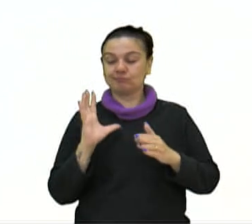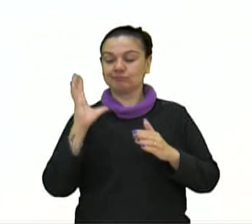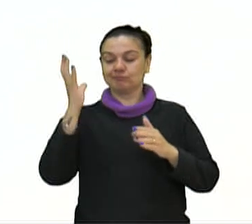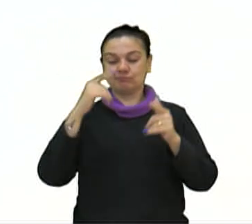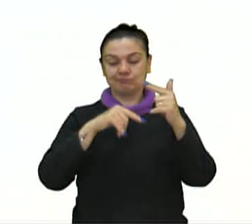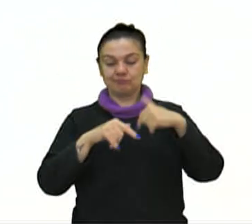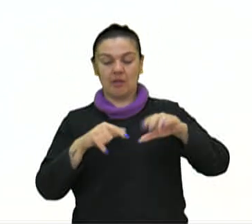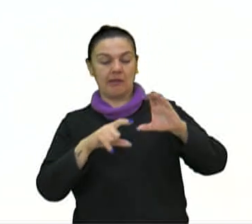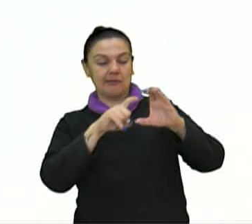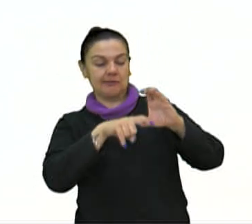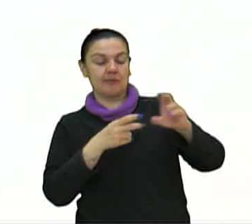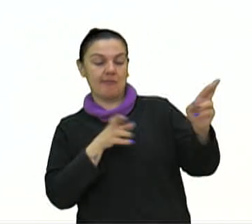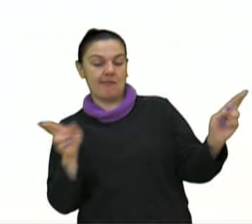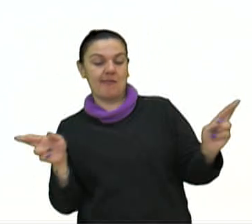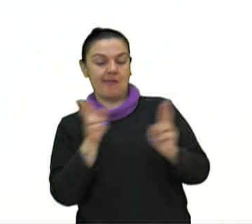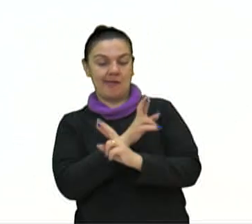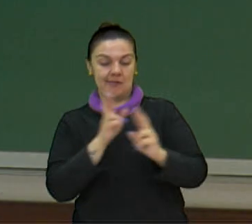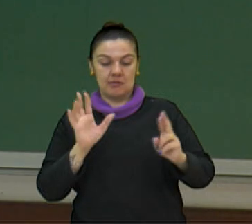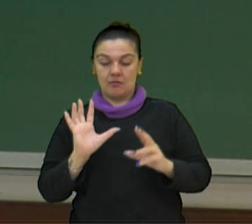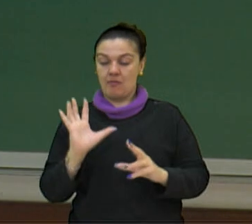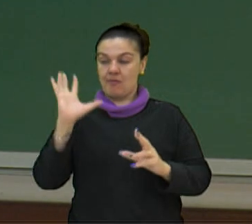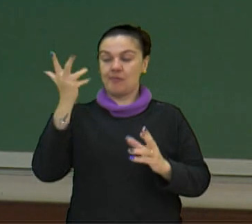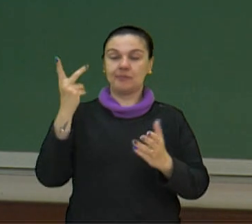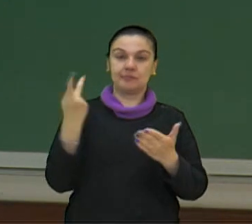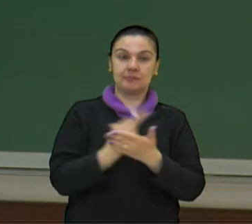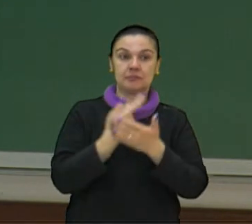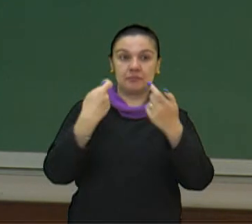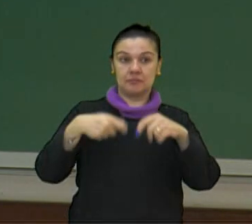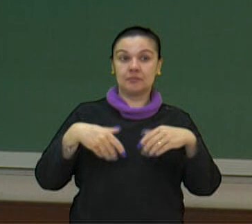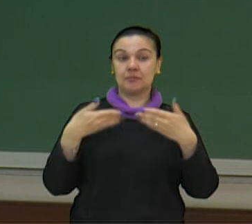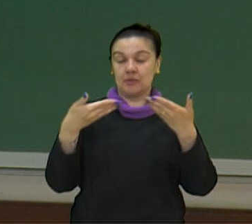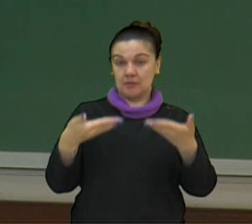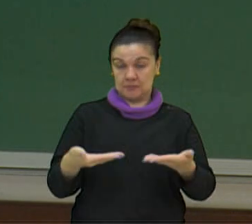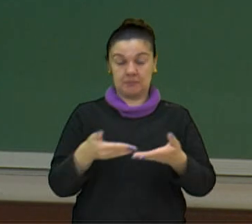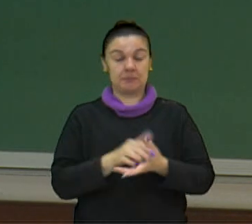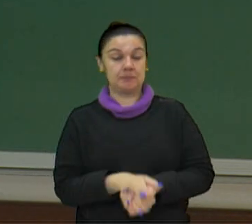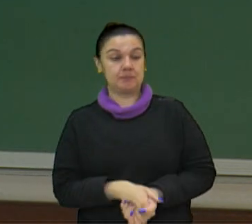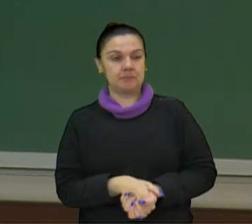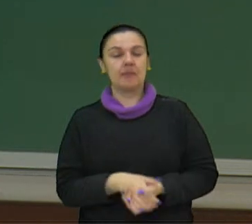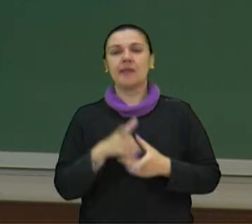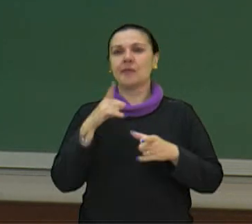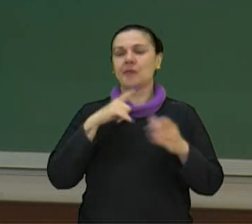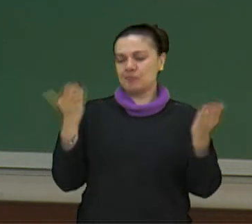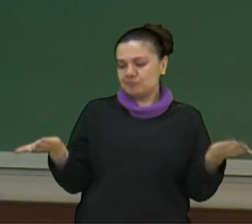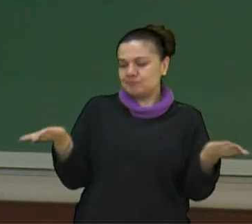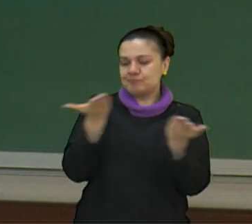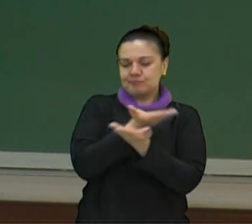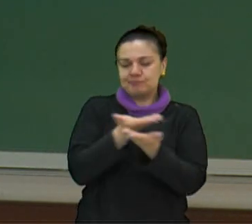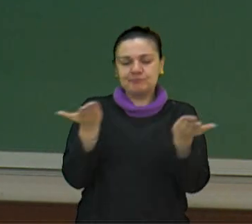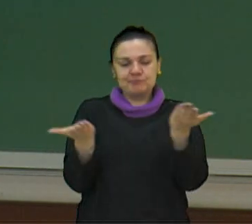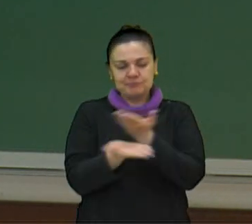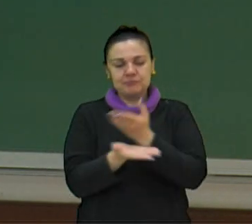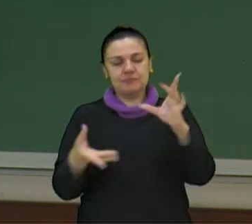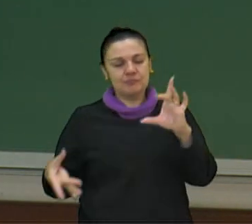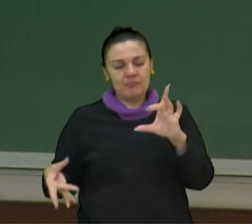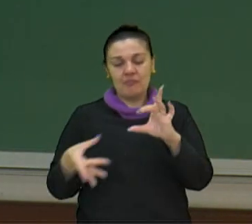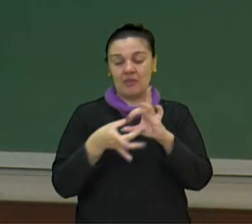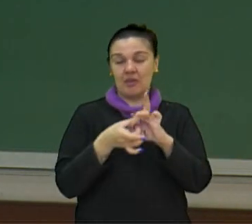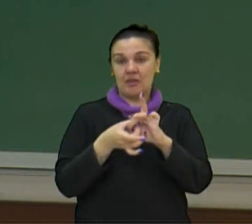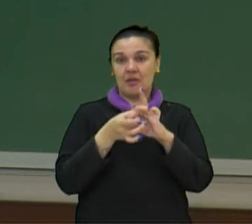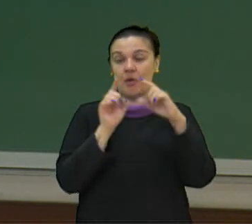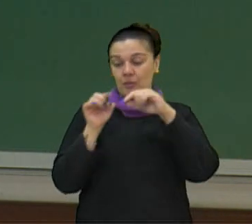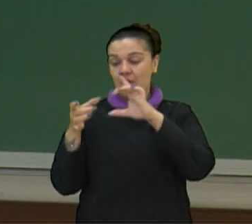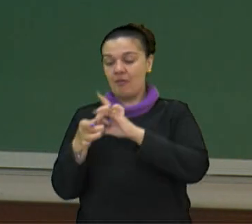está conectado em uma relação de causa e efeito necessária. Então existe um diálogo, existe uma conciliação